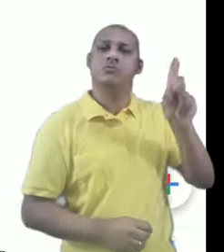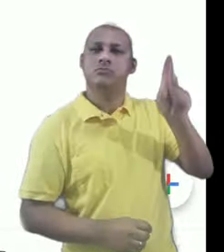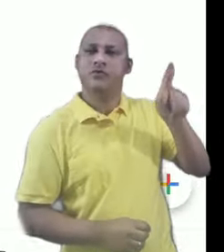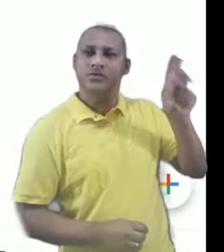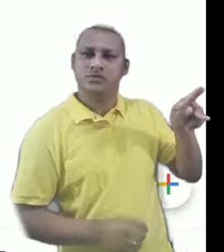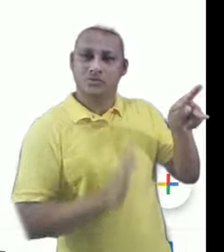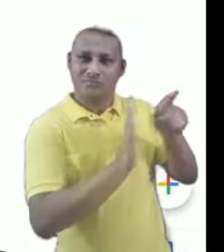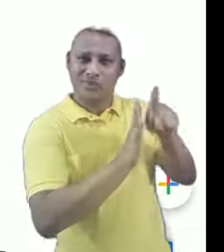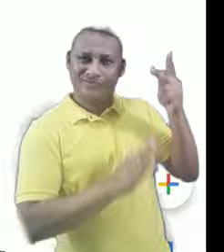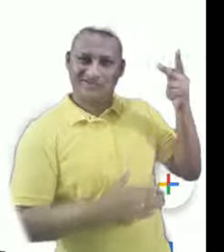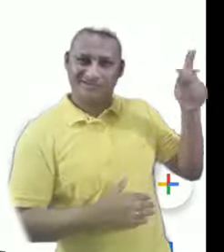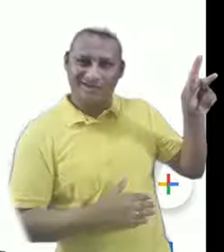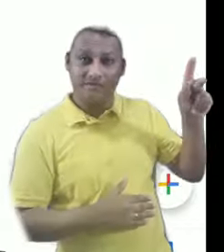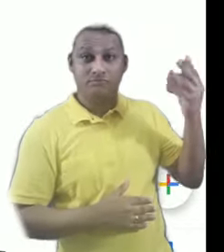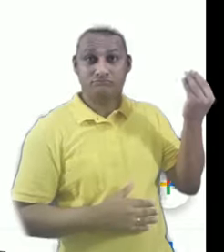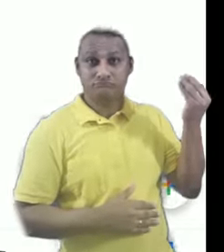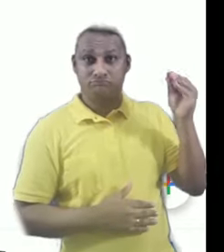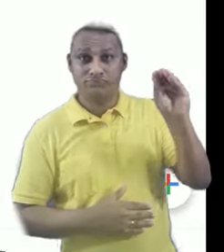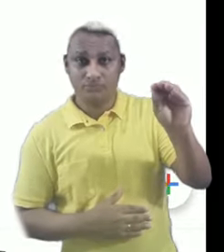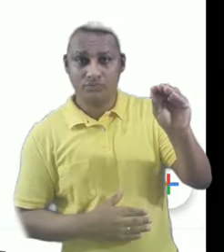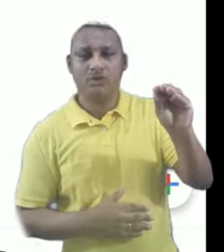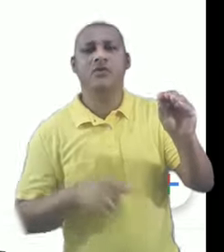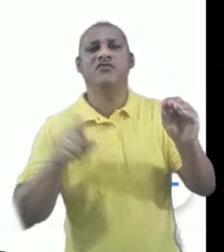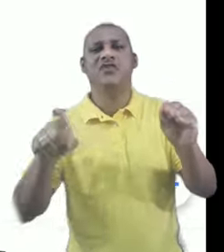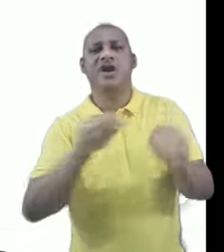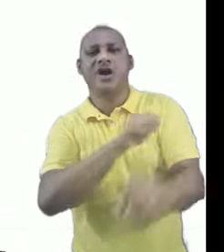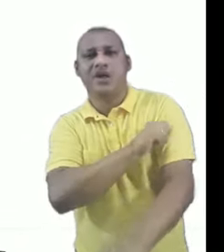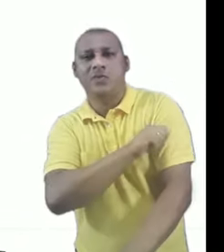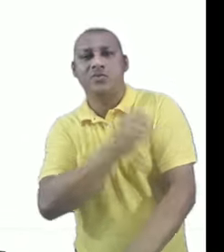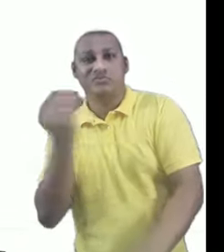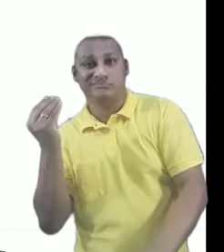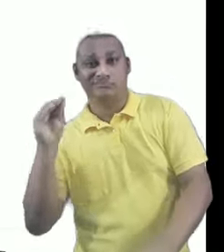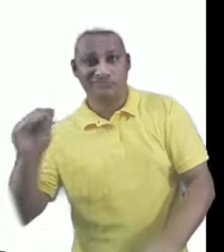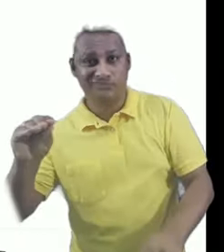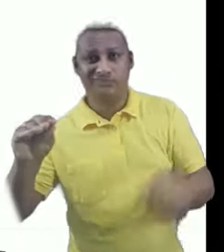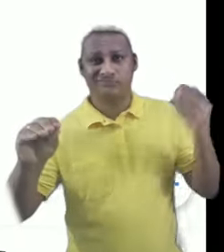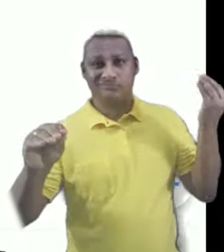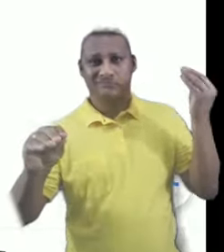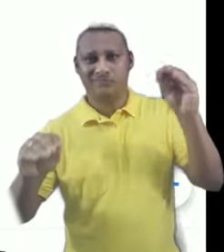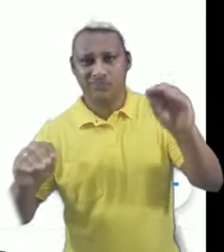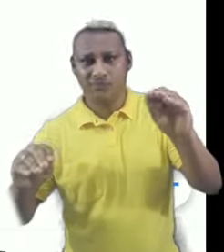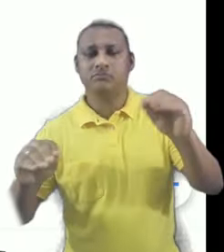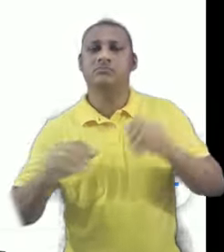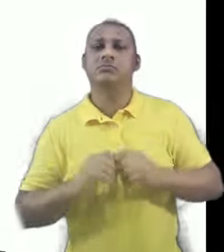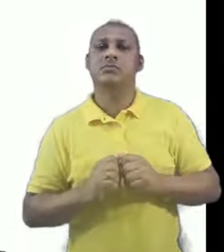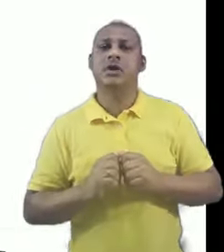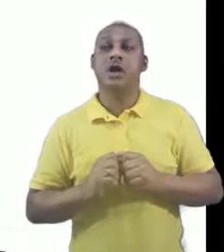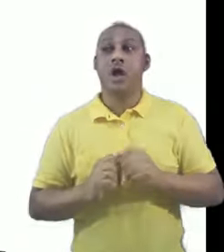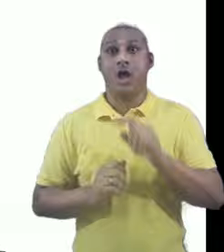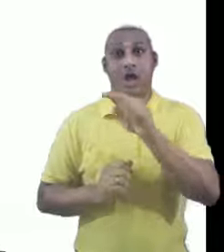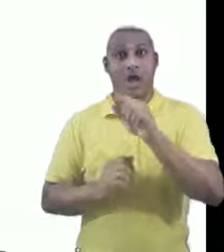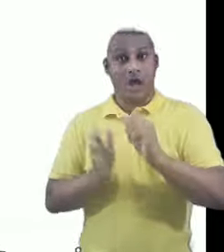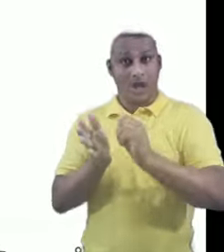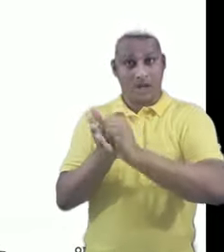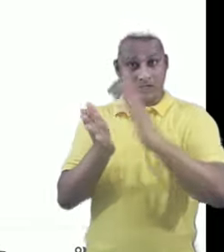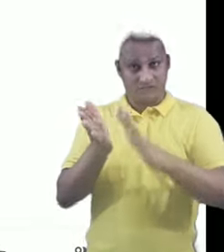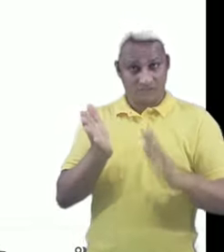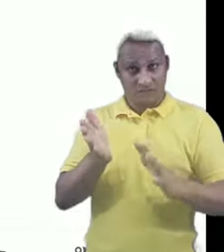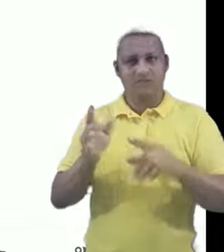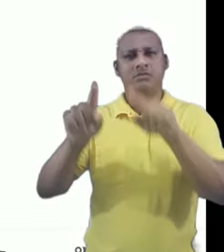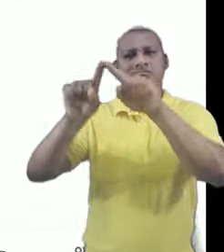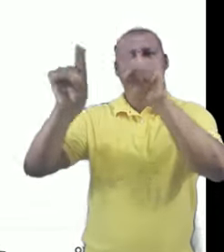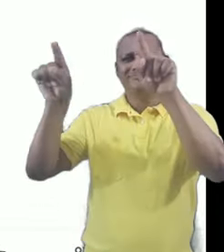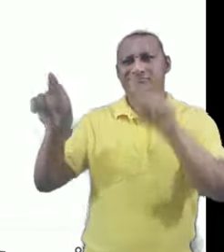Antes de entregar uma atividade para o professor, você é o proprietário dela e pode fazer alterações à vontade. Você consegue visualizar o